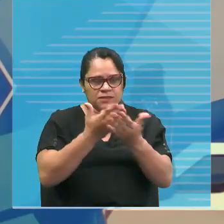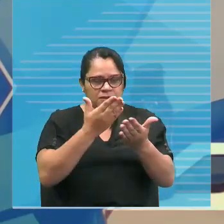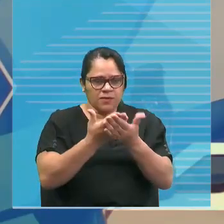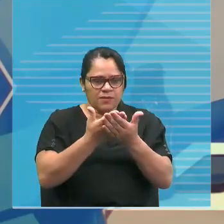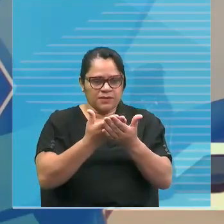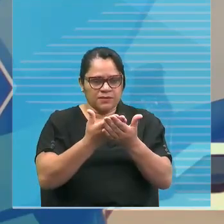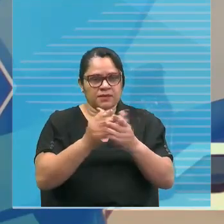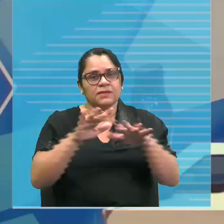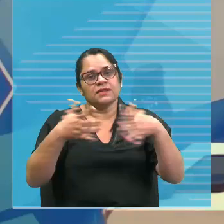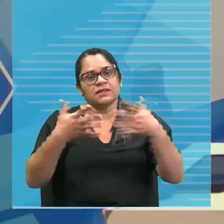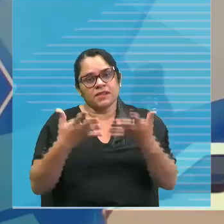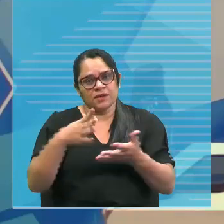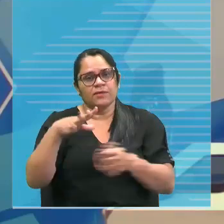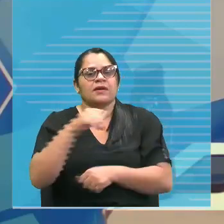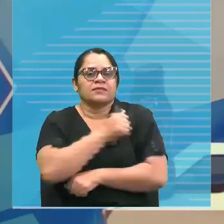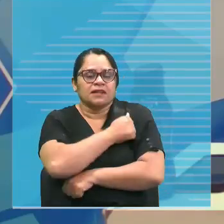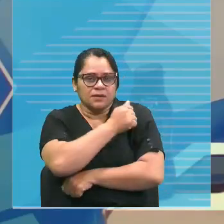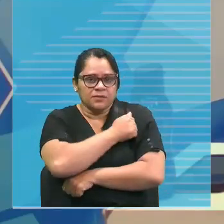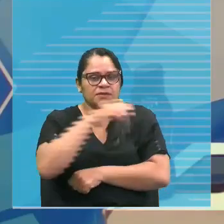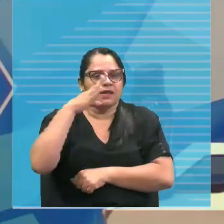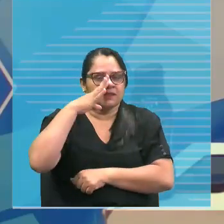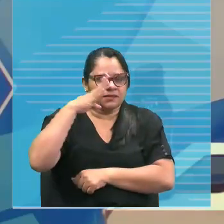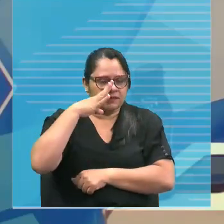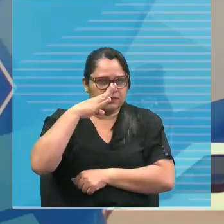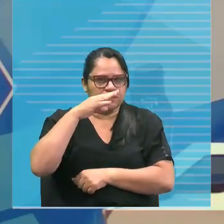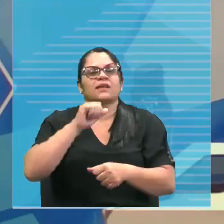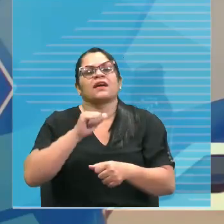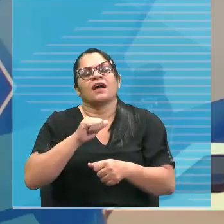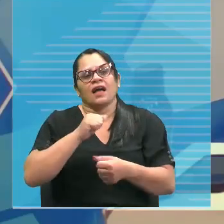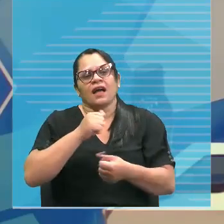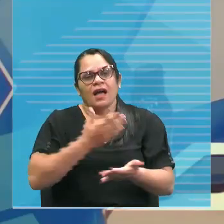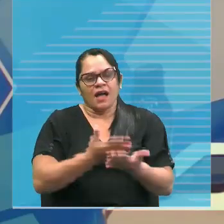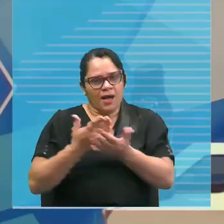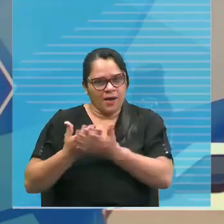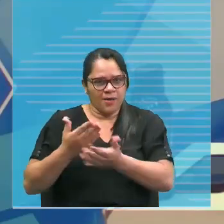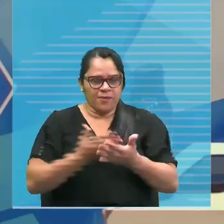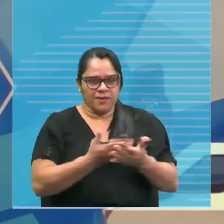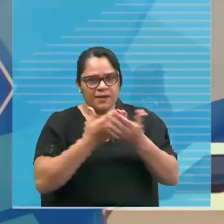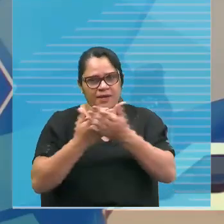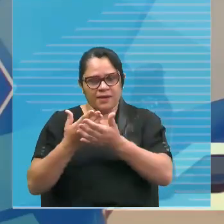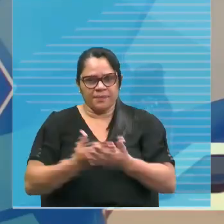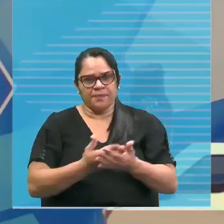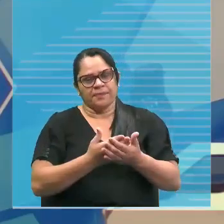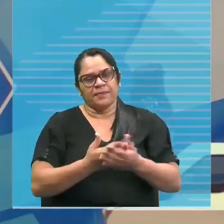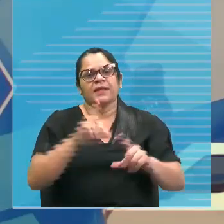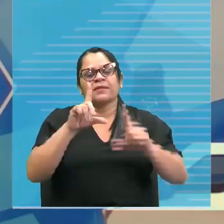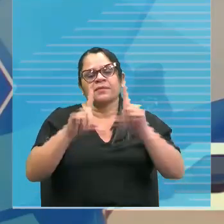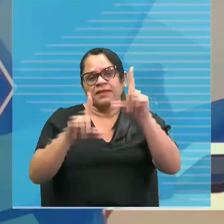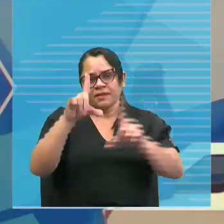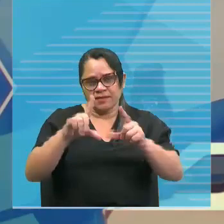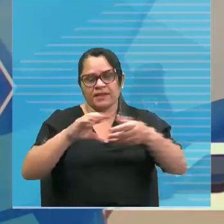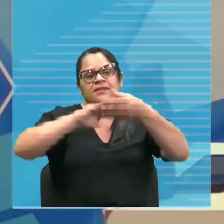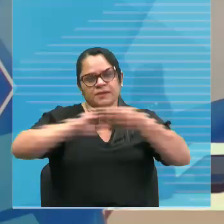pessoal que assiste aula pelo IPTV saudações saludos saludos